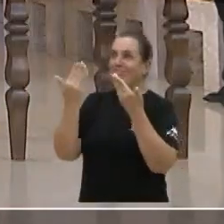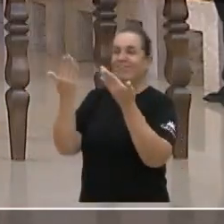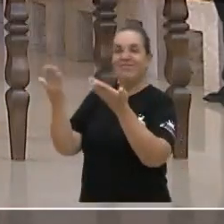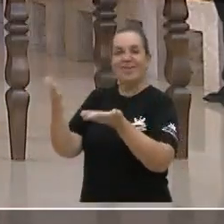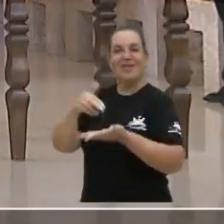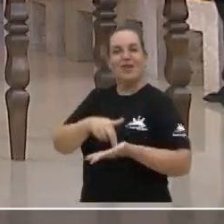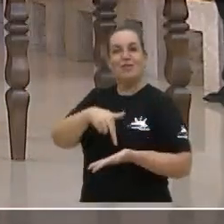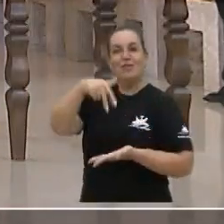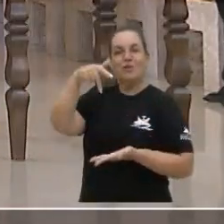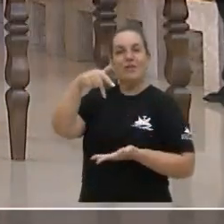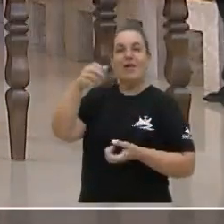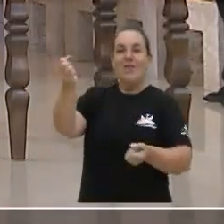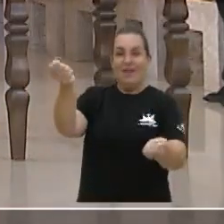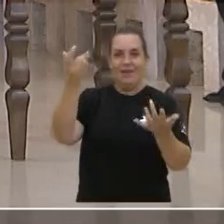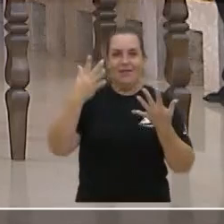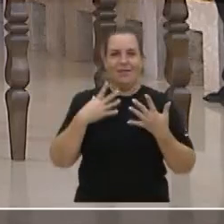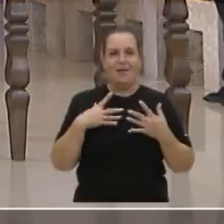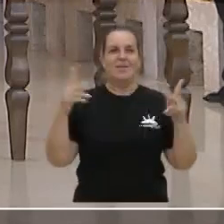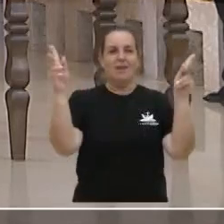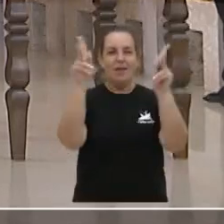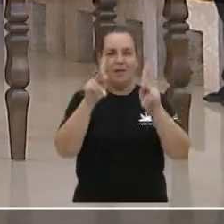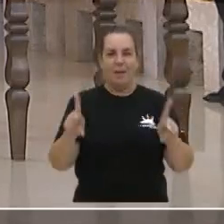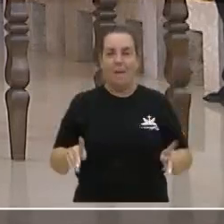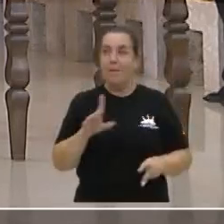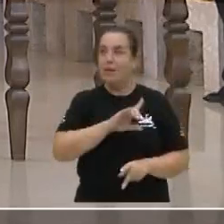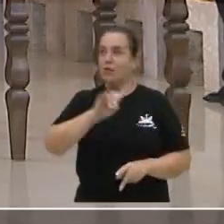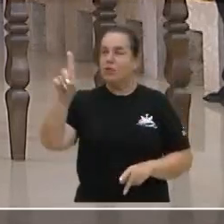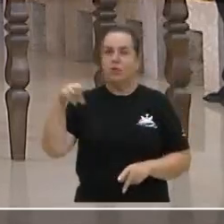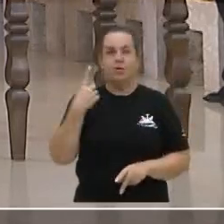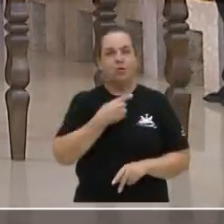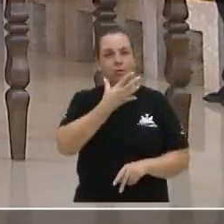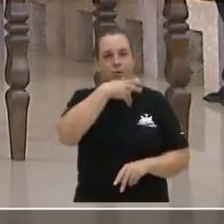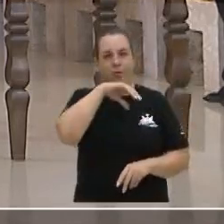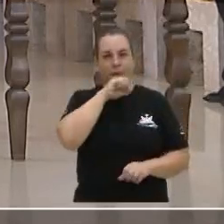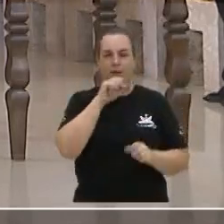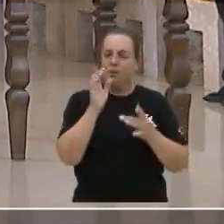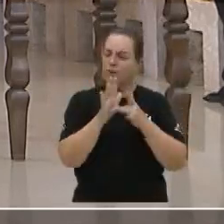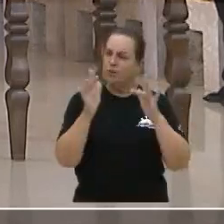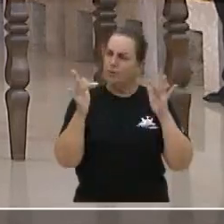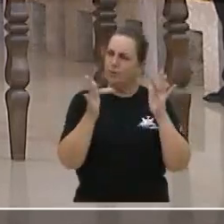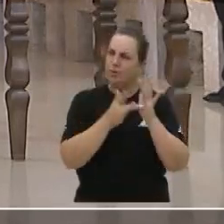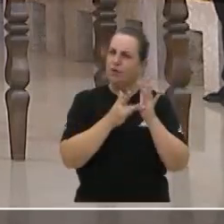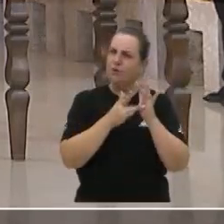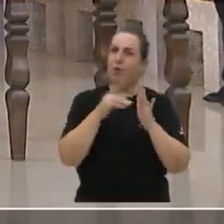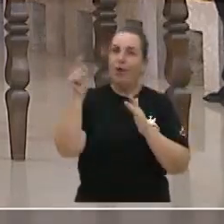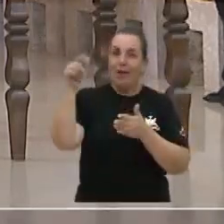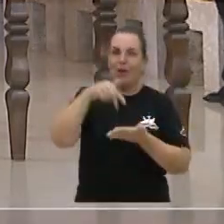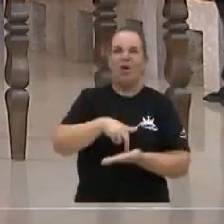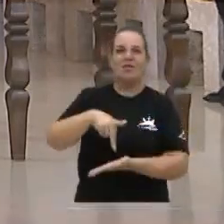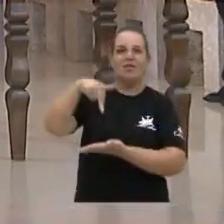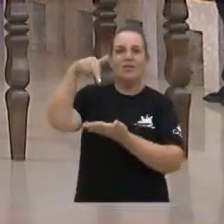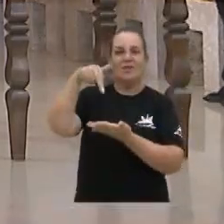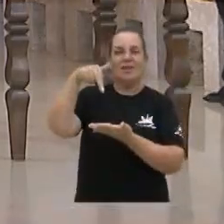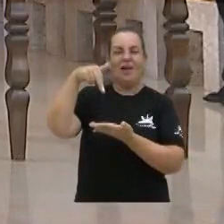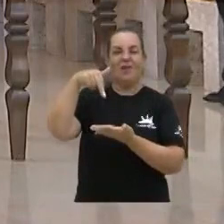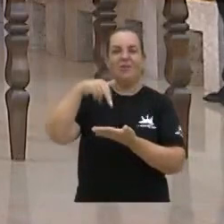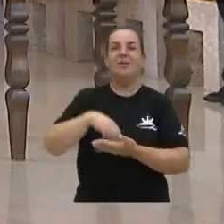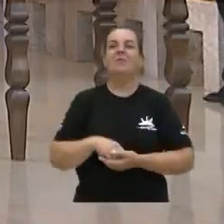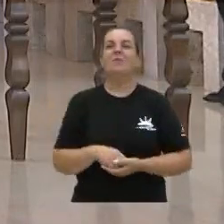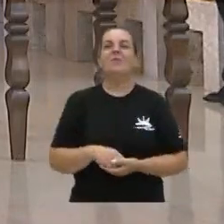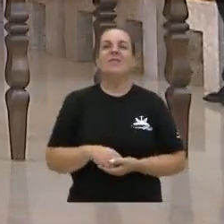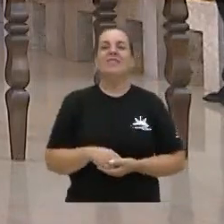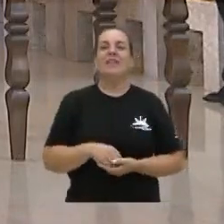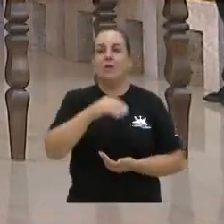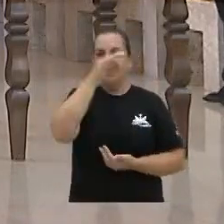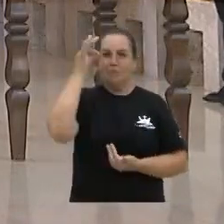ressuscitou, que a graça e a paz de Deus, que é nosso Pai, de Jesus, o ressuscitado dos mortos, no